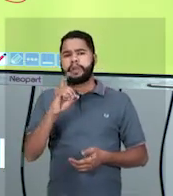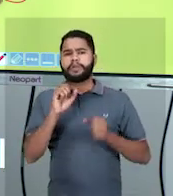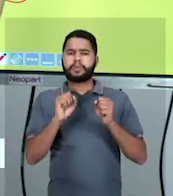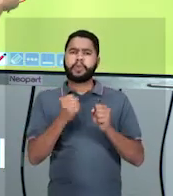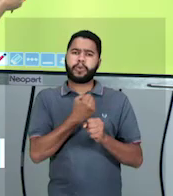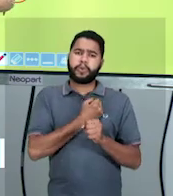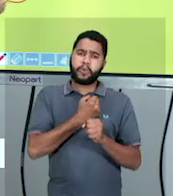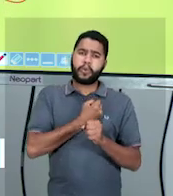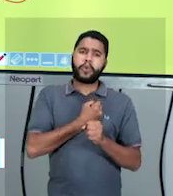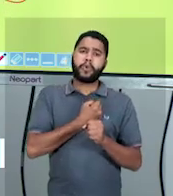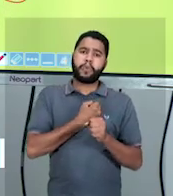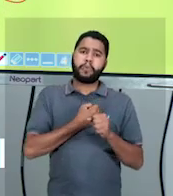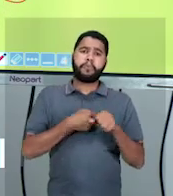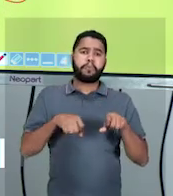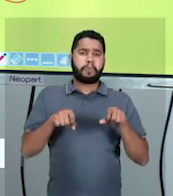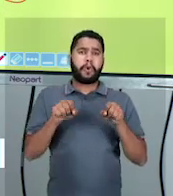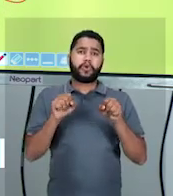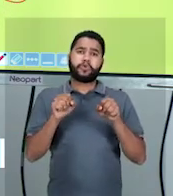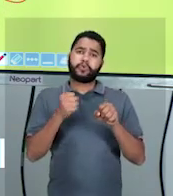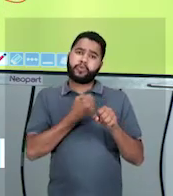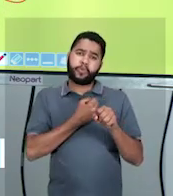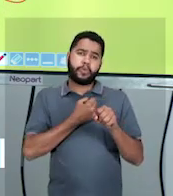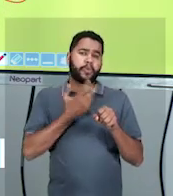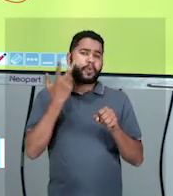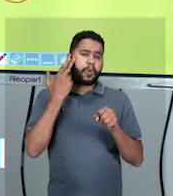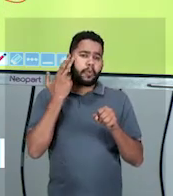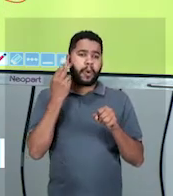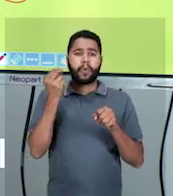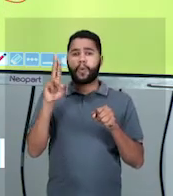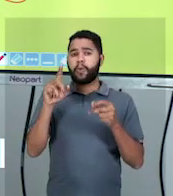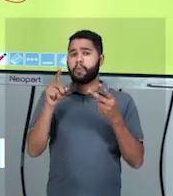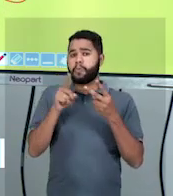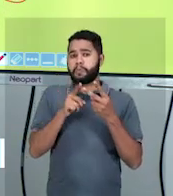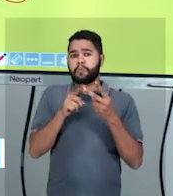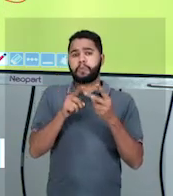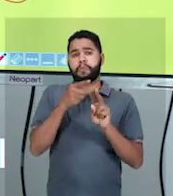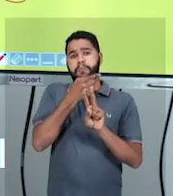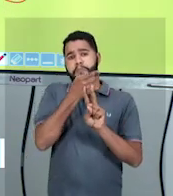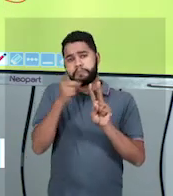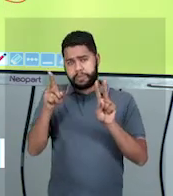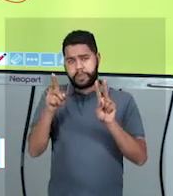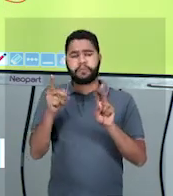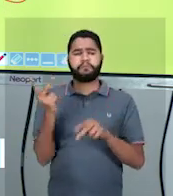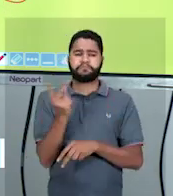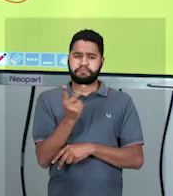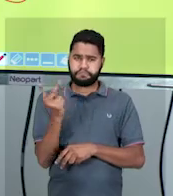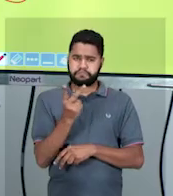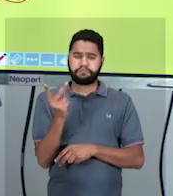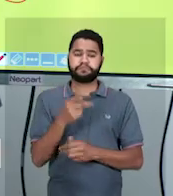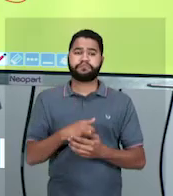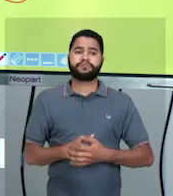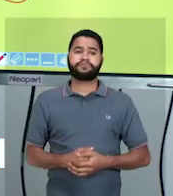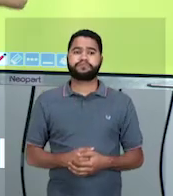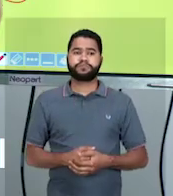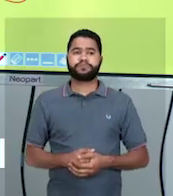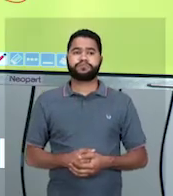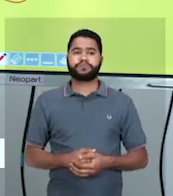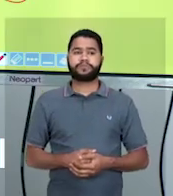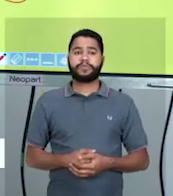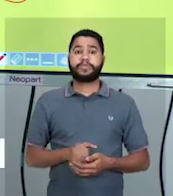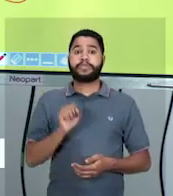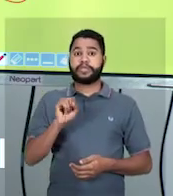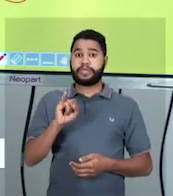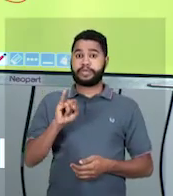valor somente numérico pode ser o valor cupim vai depender da situação estiver trabalhando com o arco vai estar mais assim